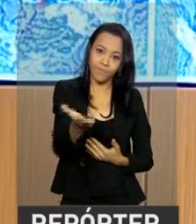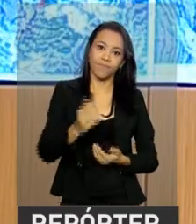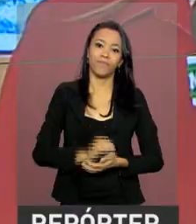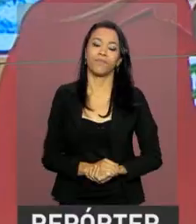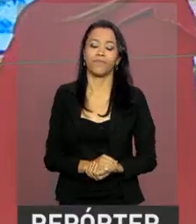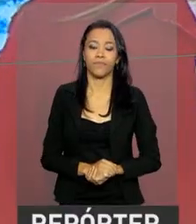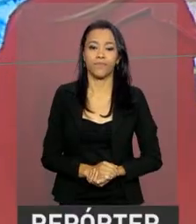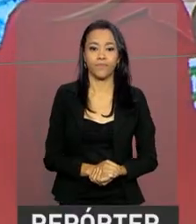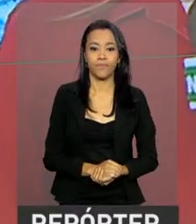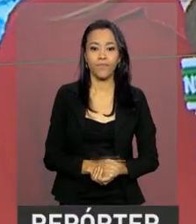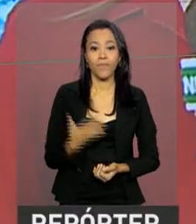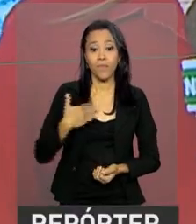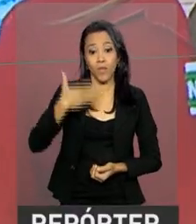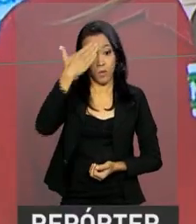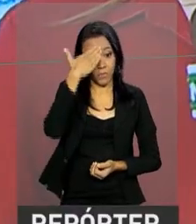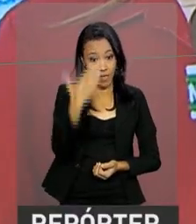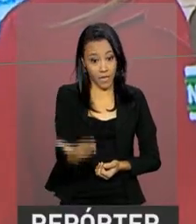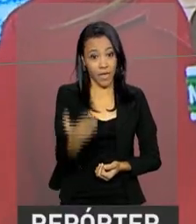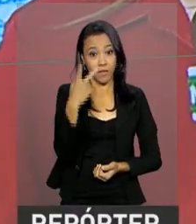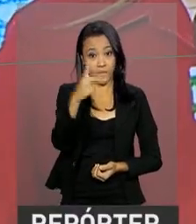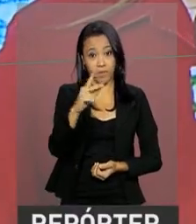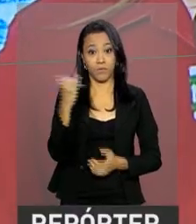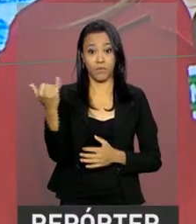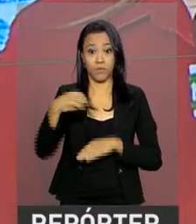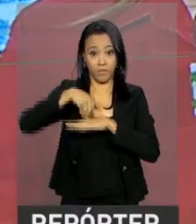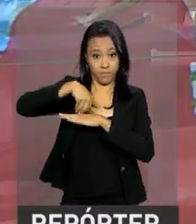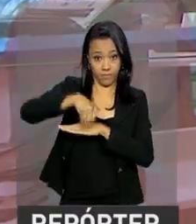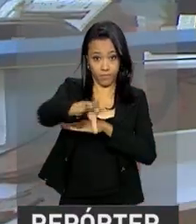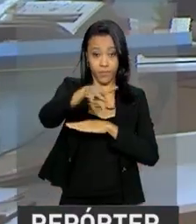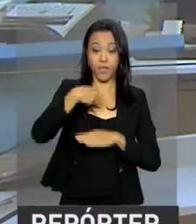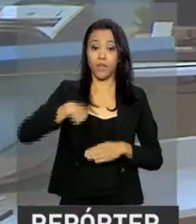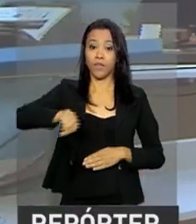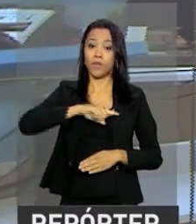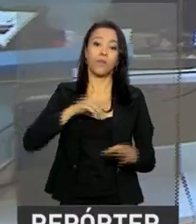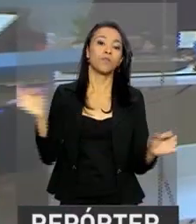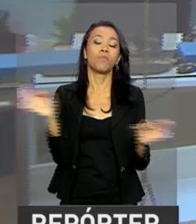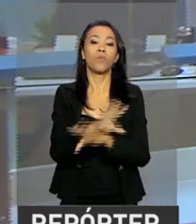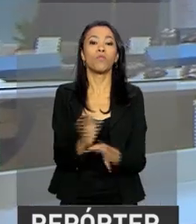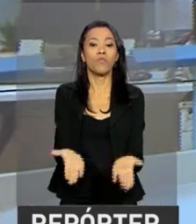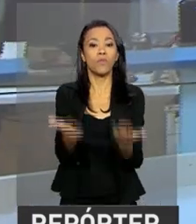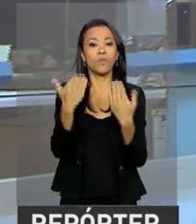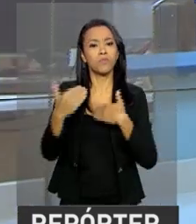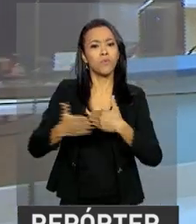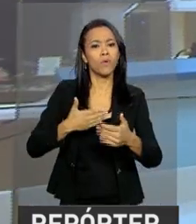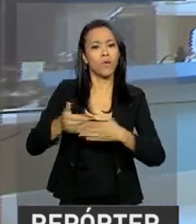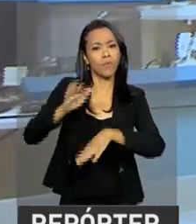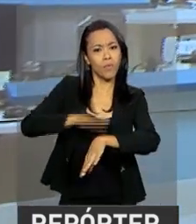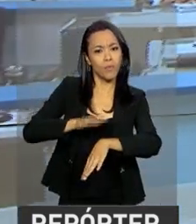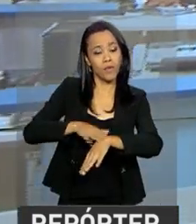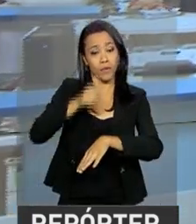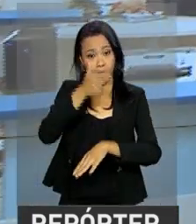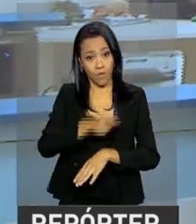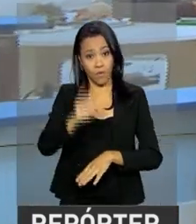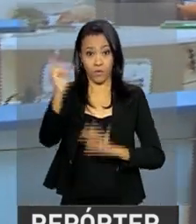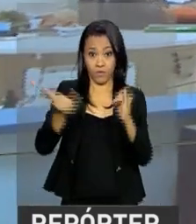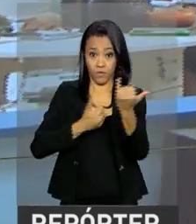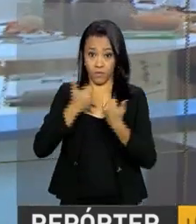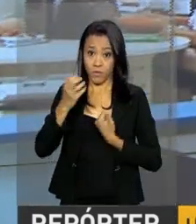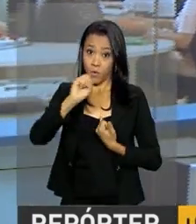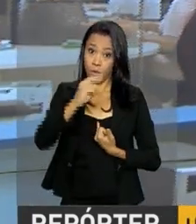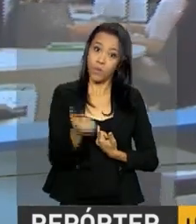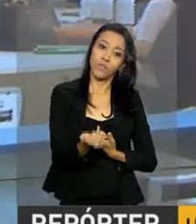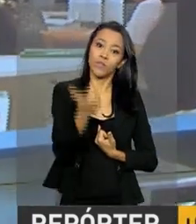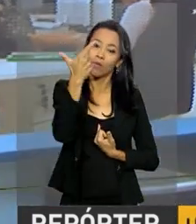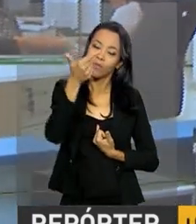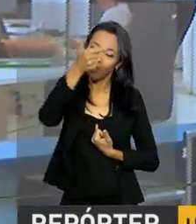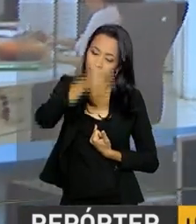Leandro Obrigado Gabi pelas suas informações e nós ficamos por aqui voltamos a qualquer momento com outras informações ou ao meio-dia na